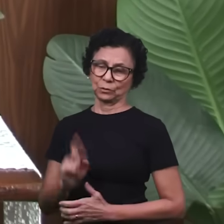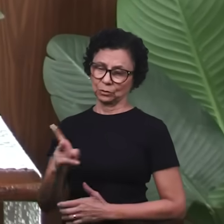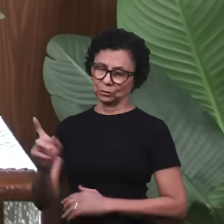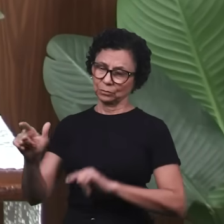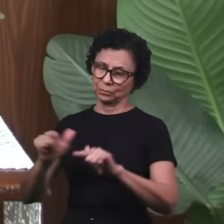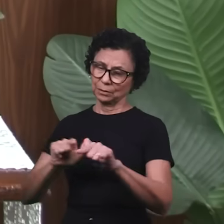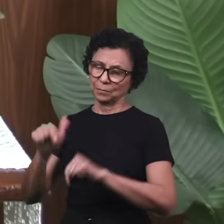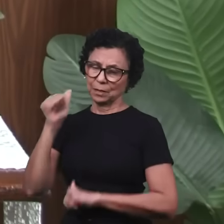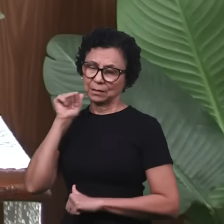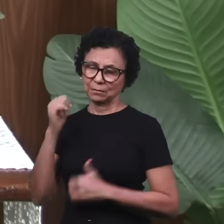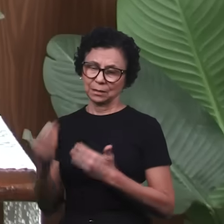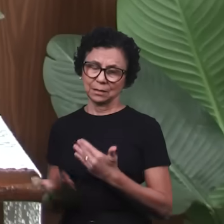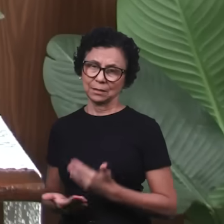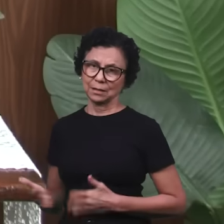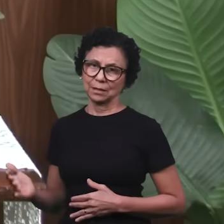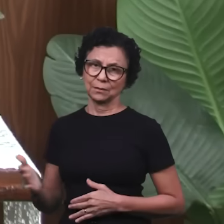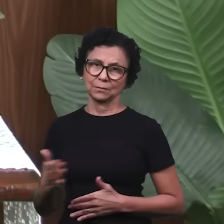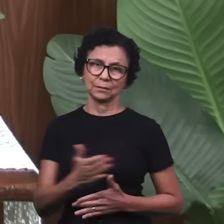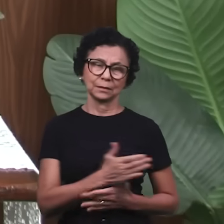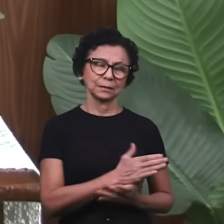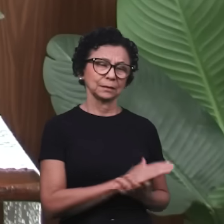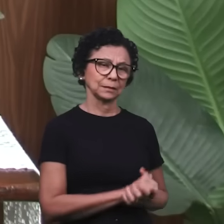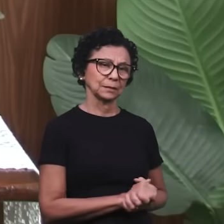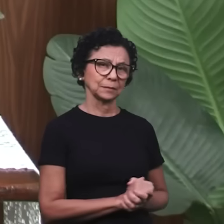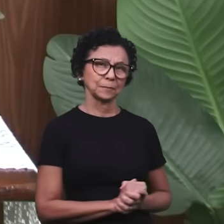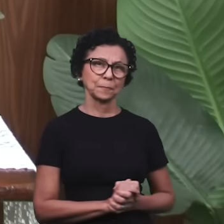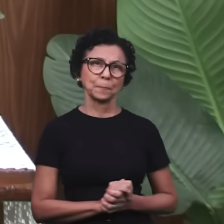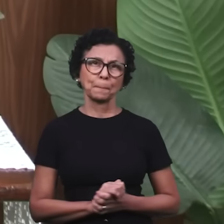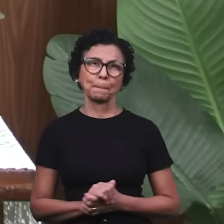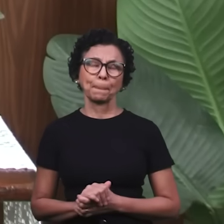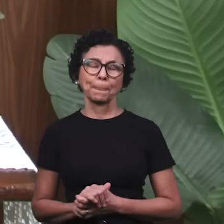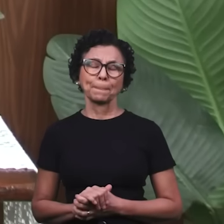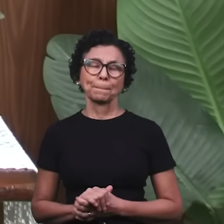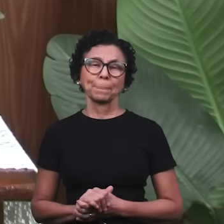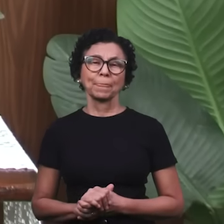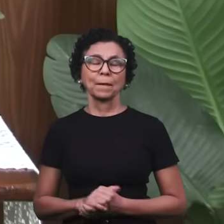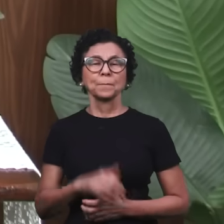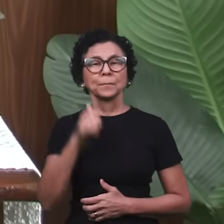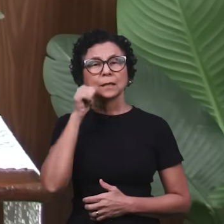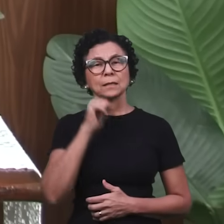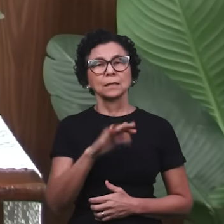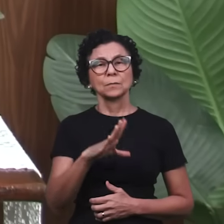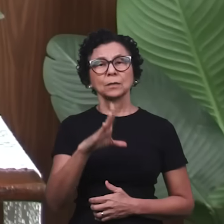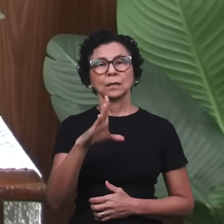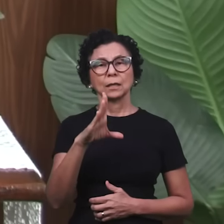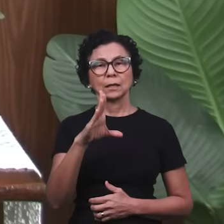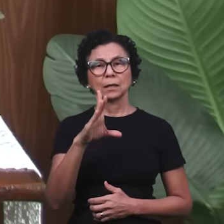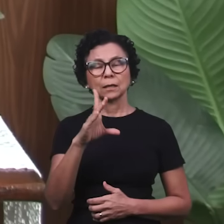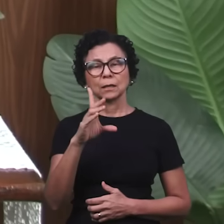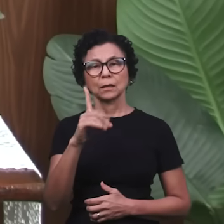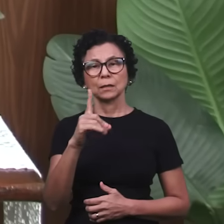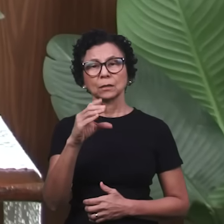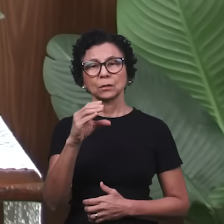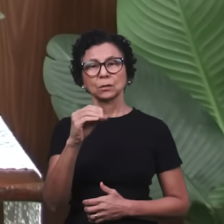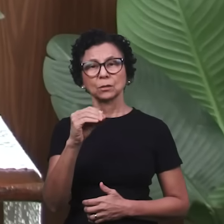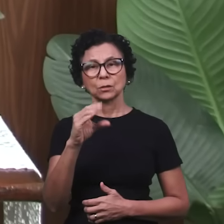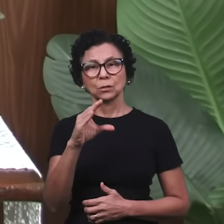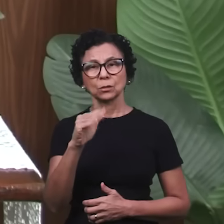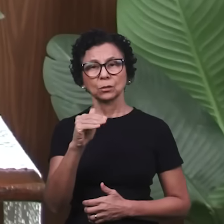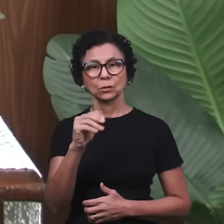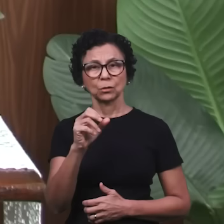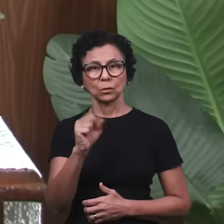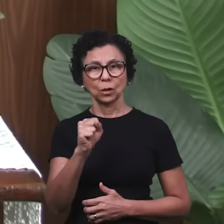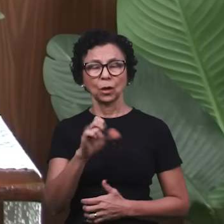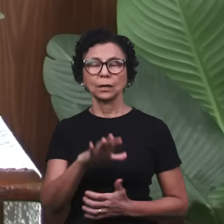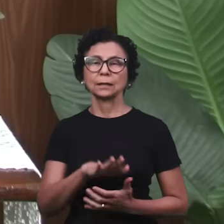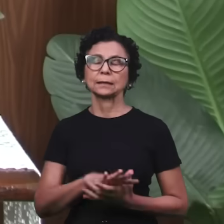Finalizando, né? Dorcas ou Tabita significa gazela. E a gazela, ela é um animal que ela dá sinais